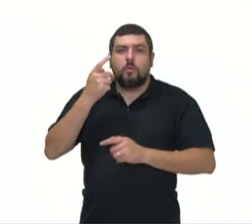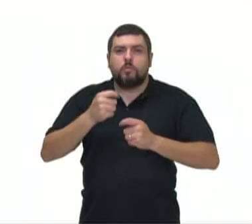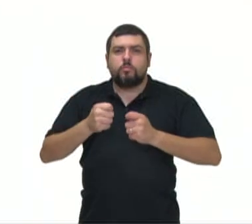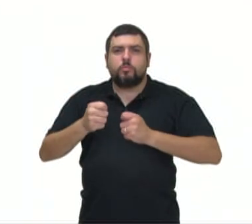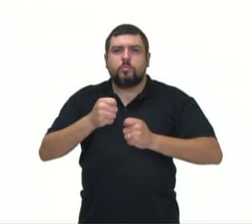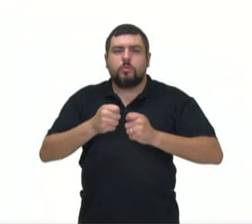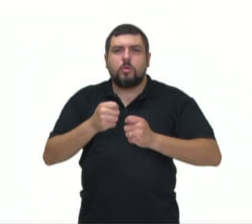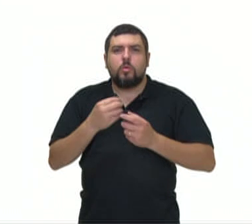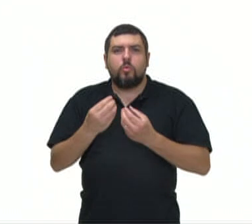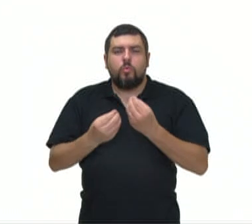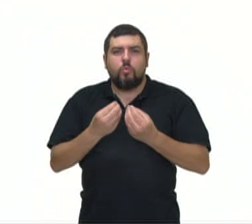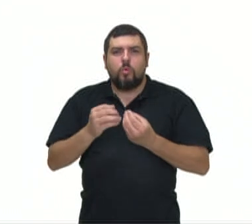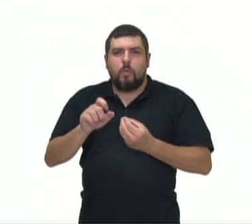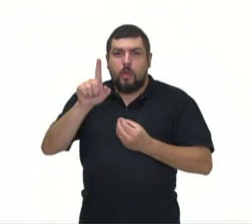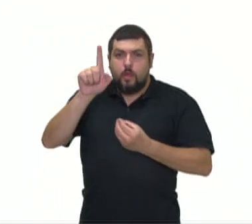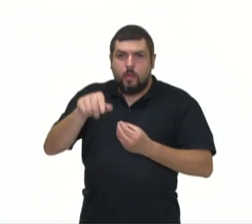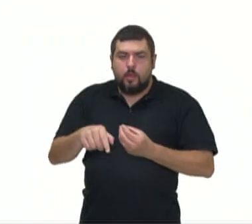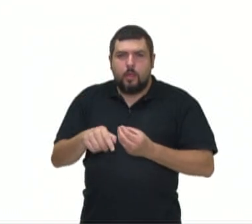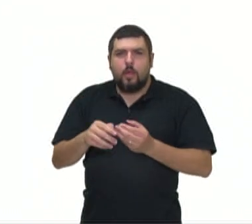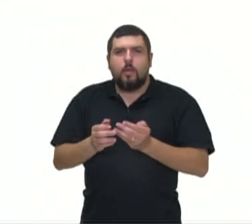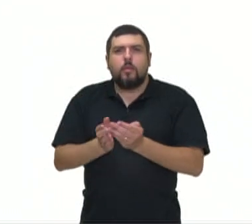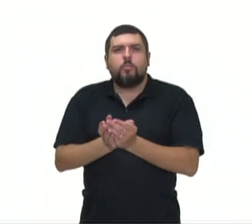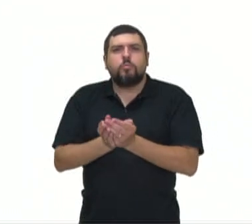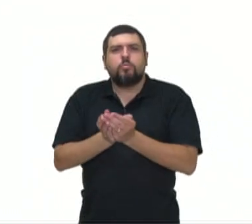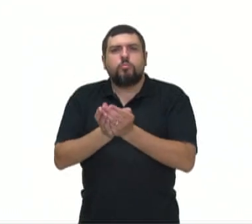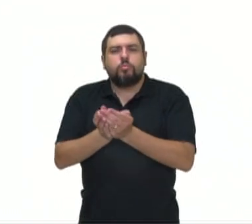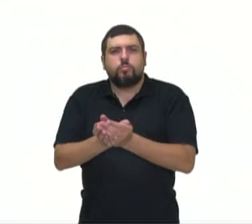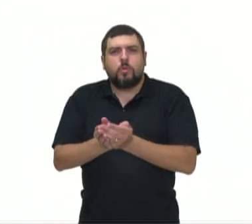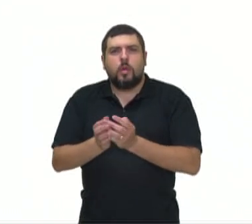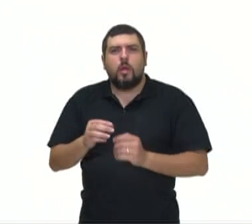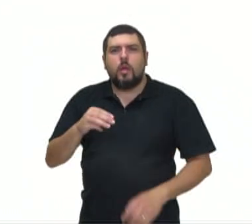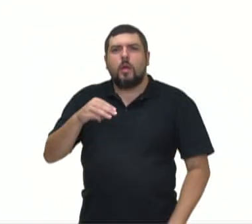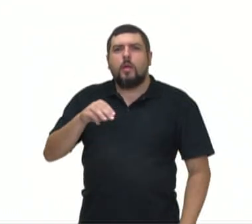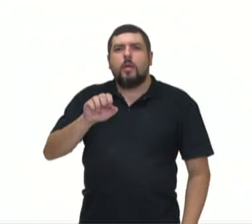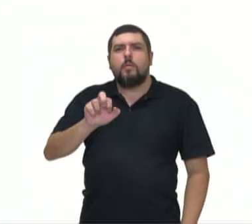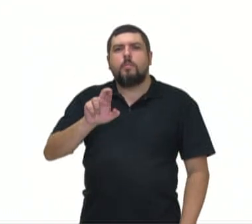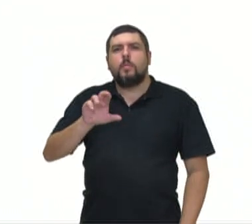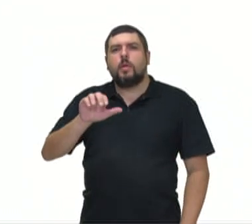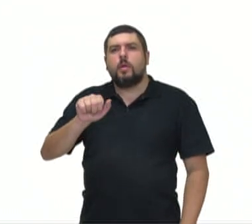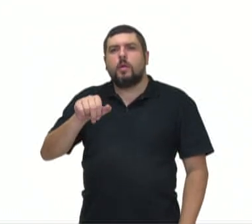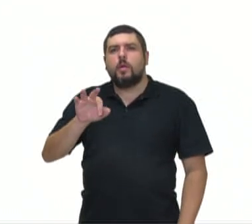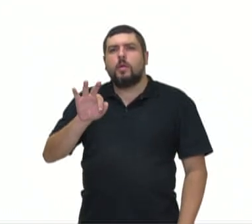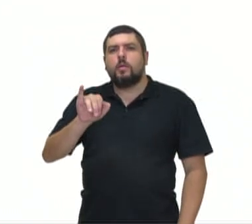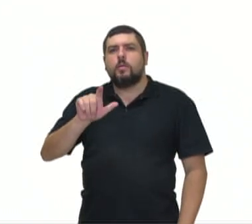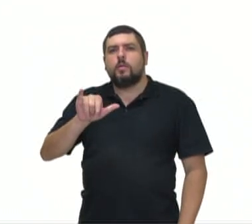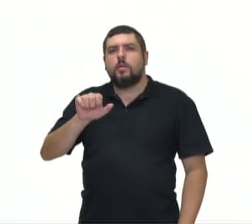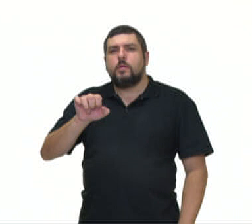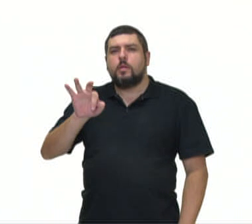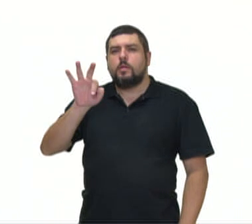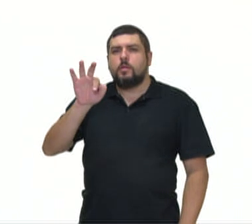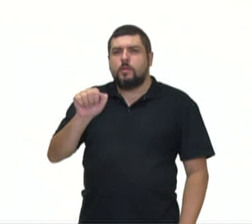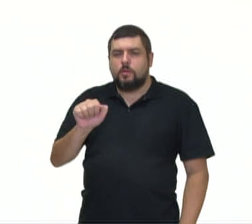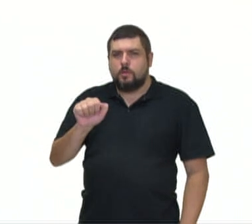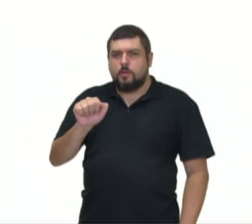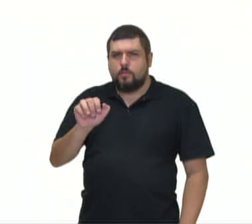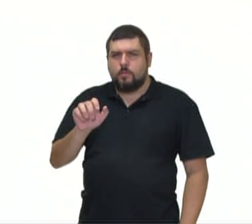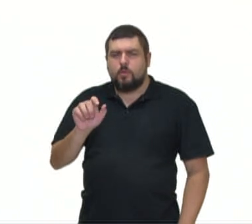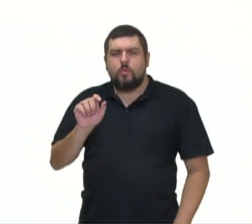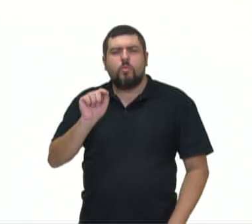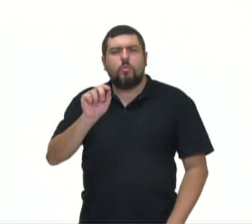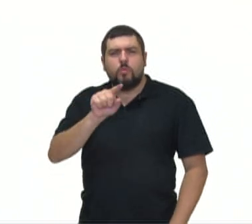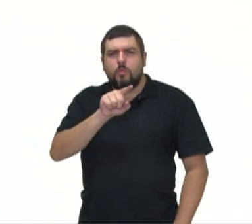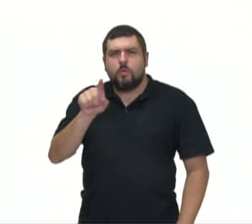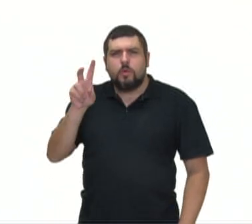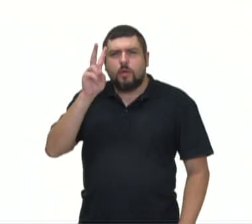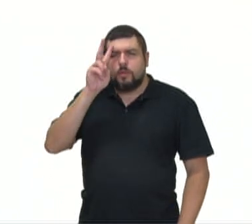a política mercantilista. O que você se recorda sobre as características da política mercantilista?